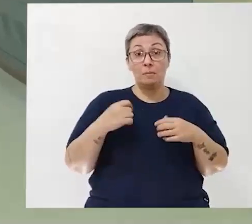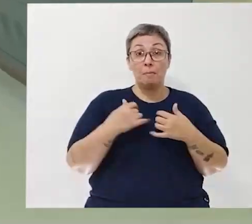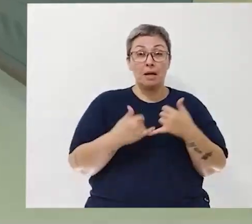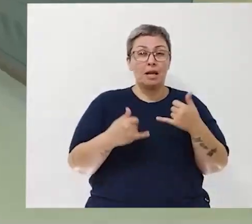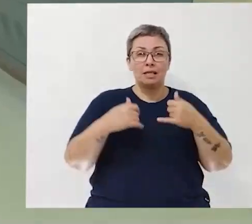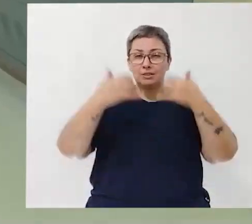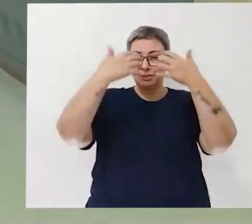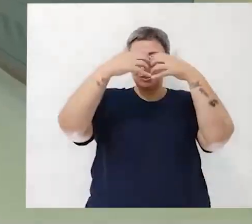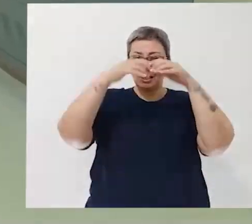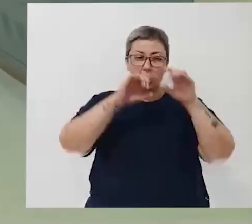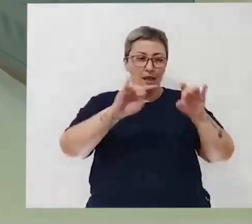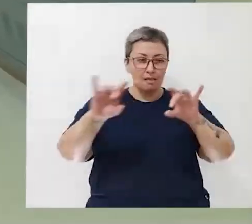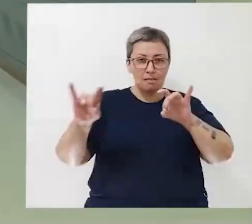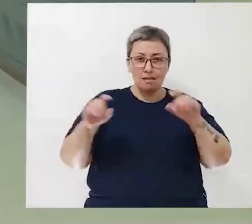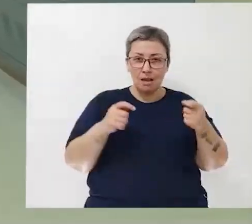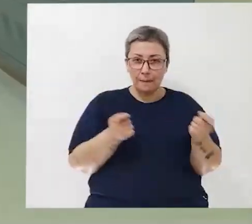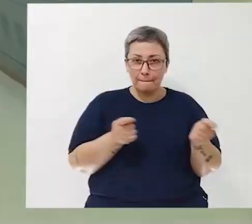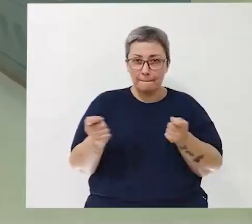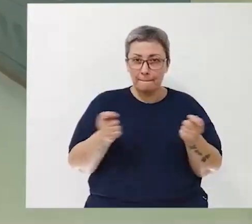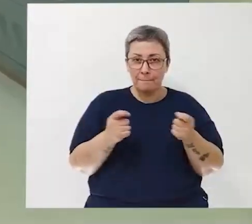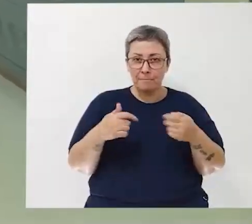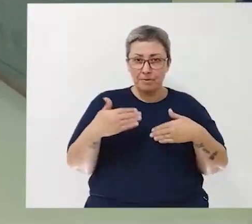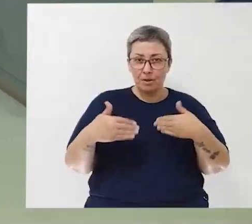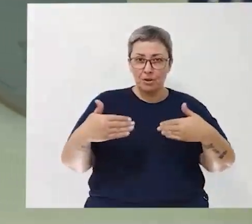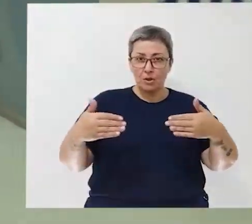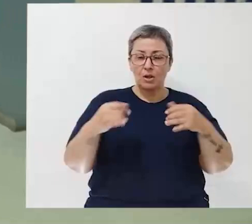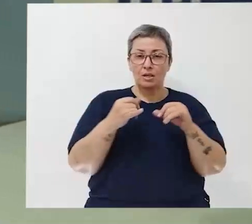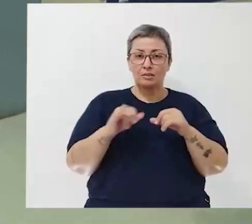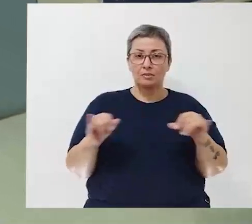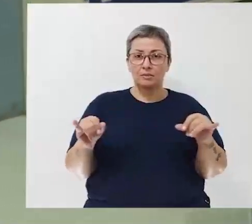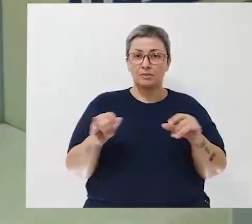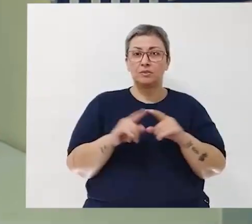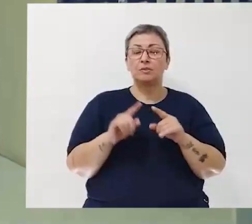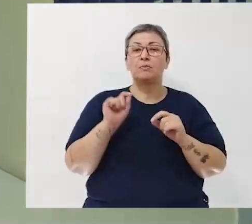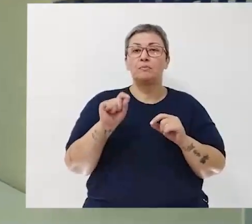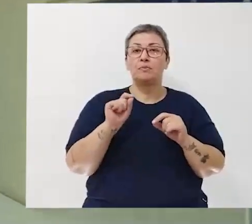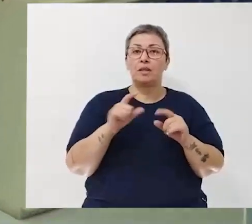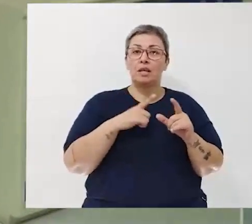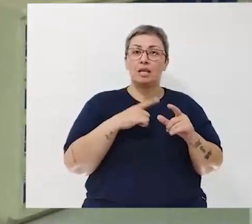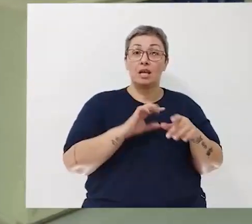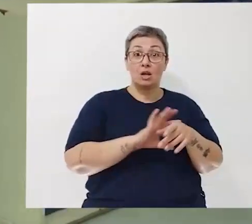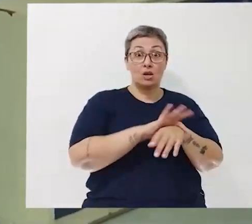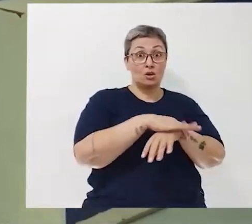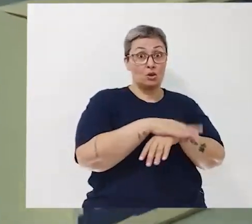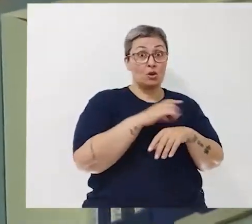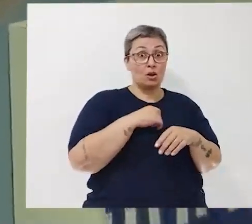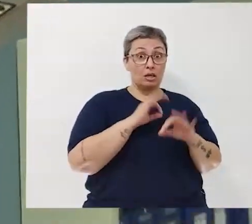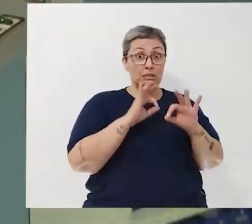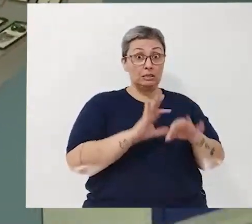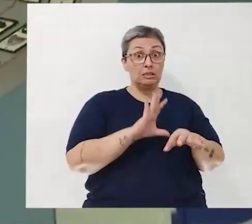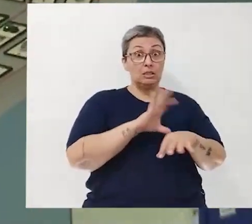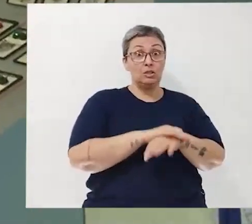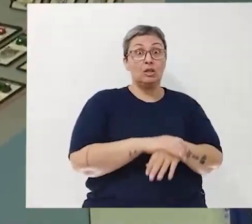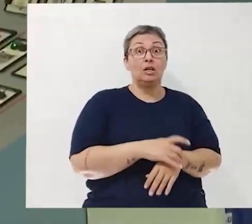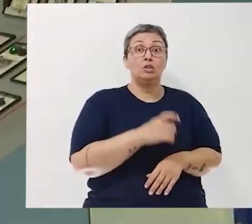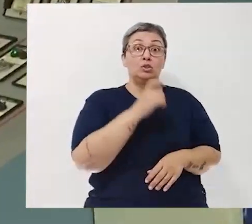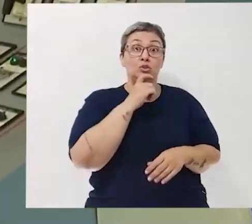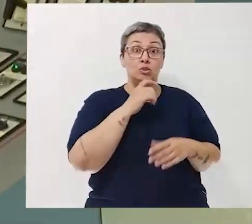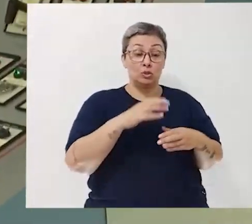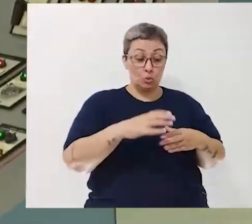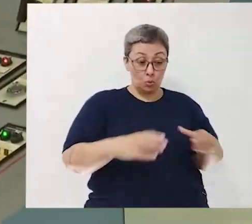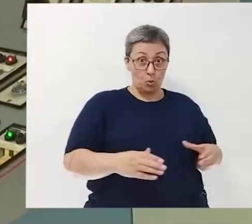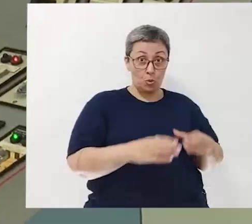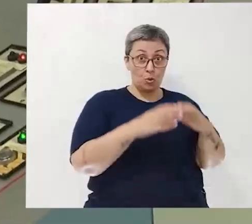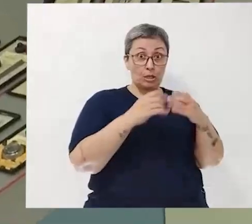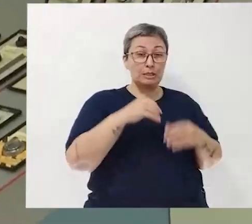cérebro que comanda cada uma das partes de produção de energia. Esse primeiro painel é responsável pela segurança que garante a refrigeração do reator nuclear,